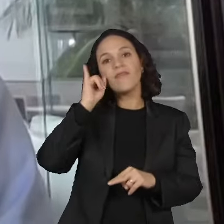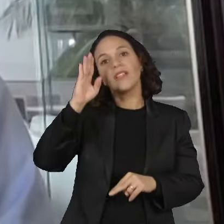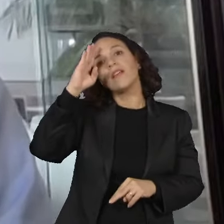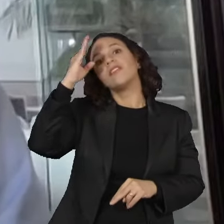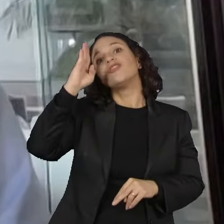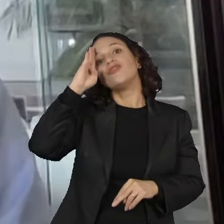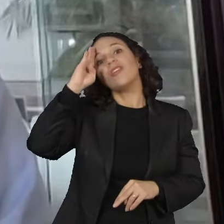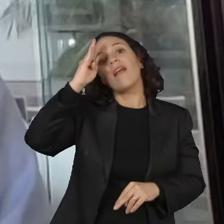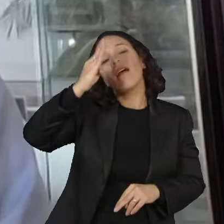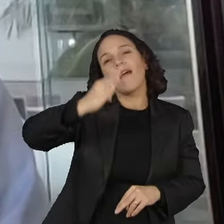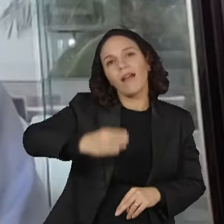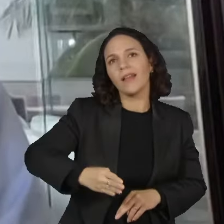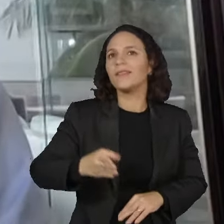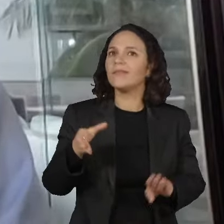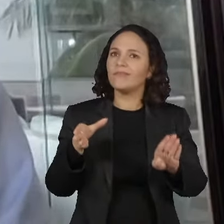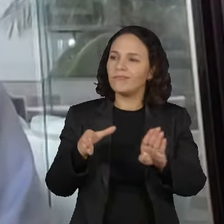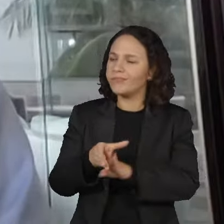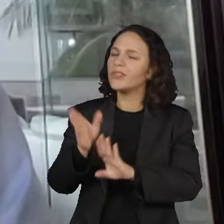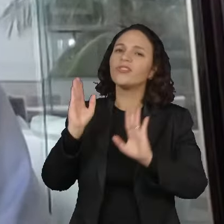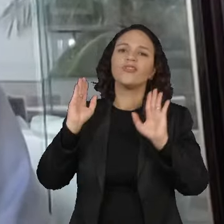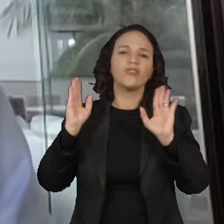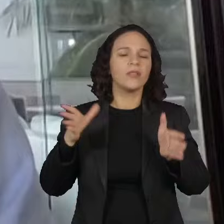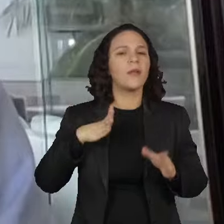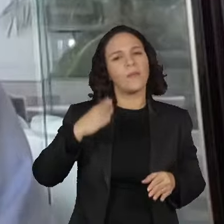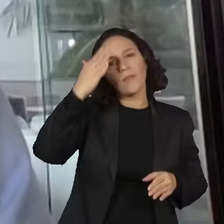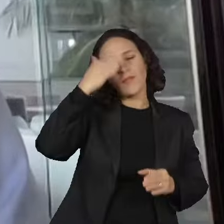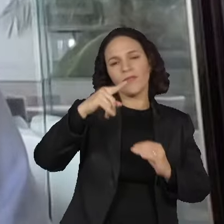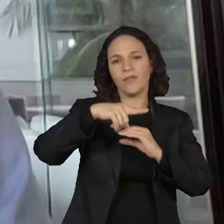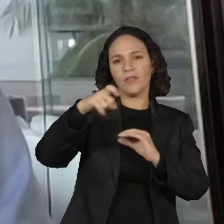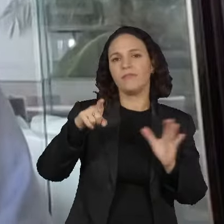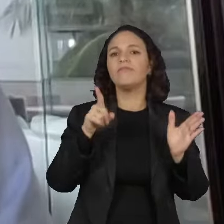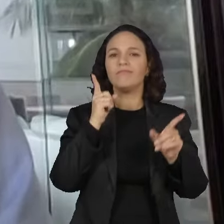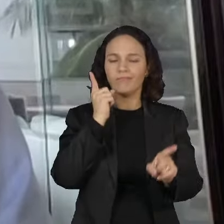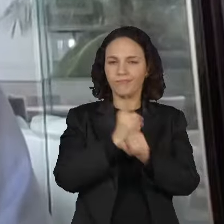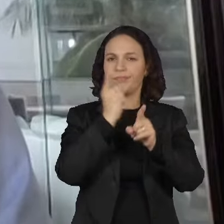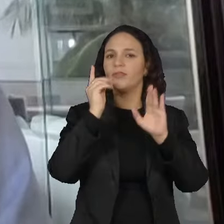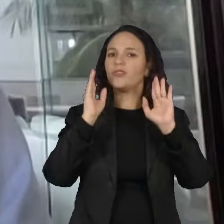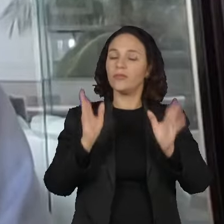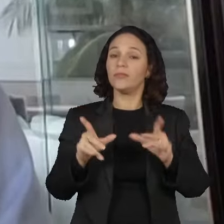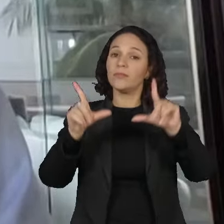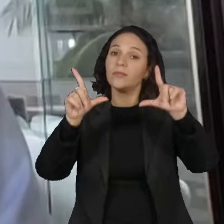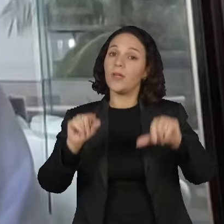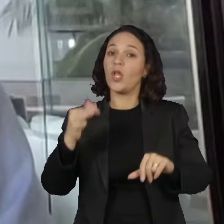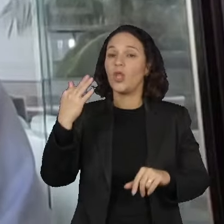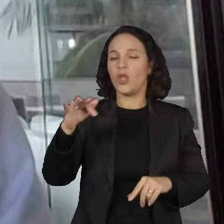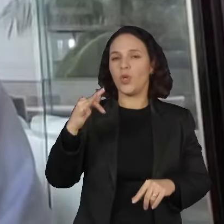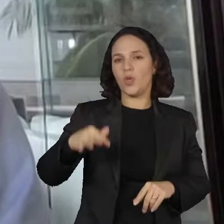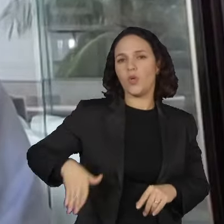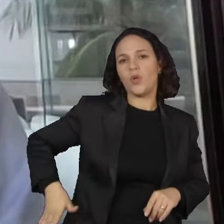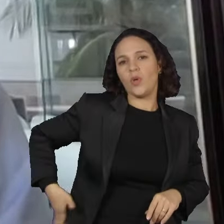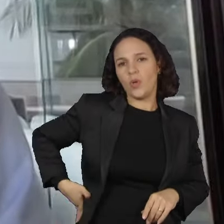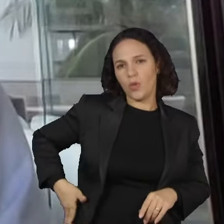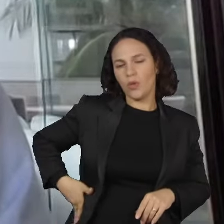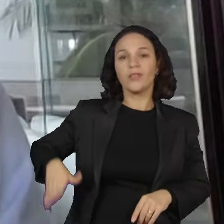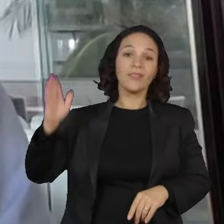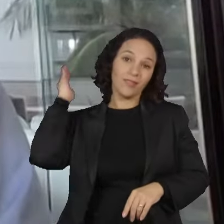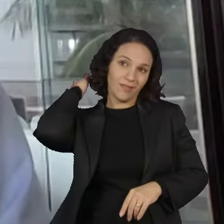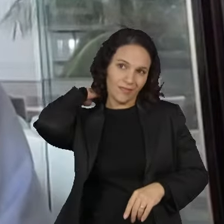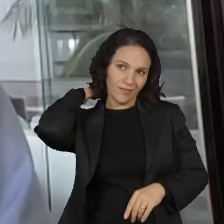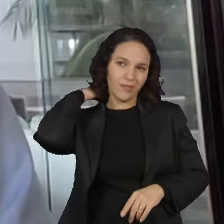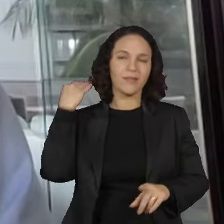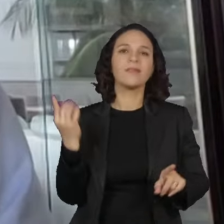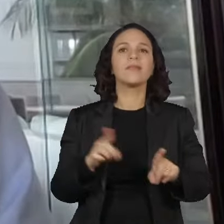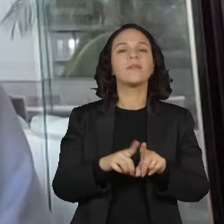sentada. É uma recomendação hoje bem estabelecida, comprovada cientificamente, que você minimiza os efeitos e assim a possibilidade